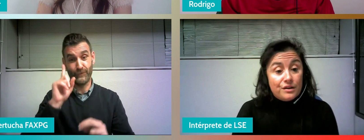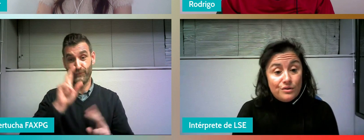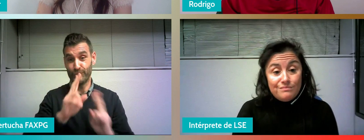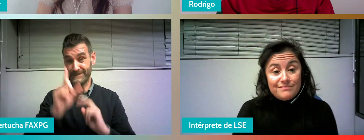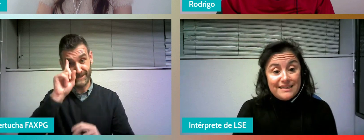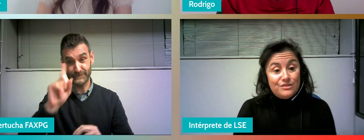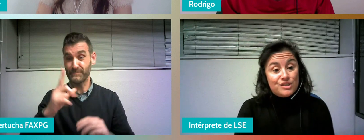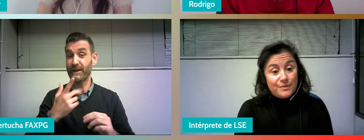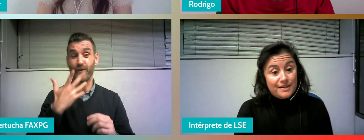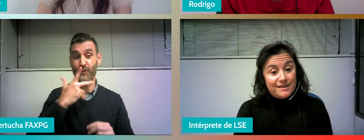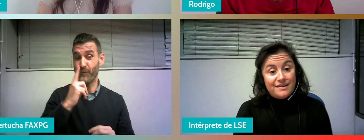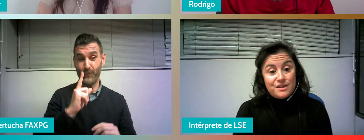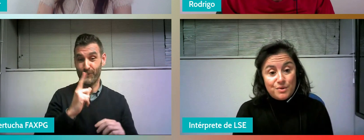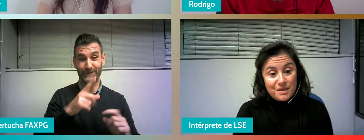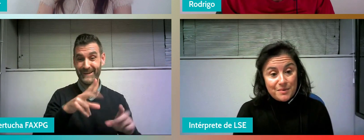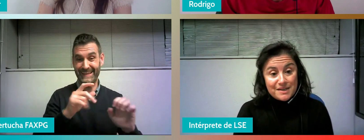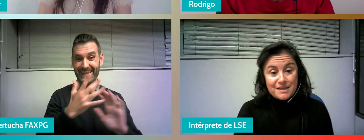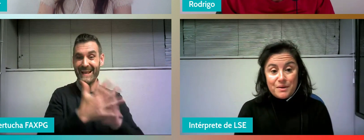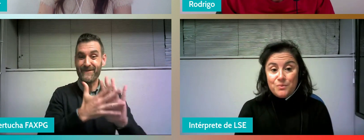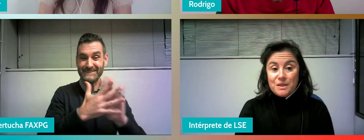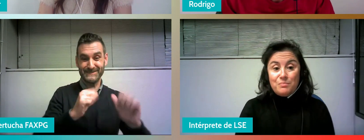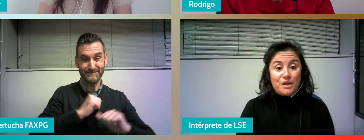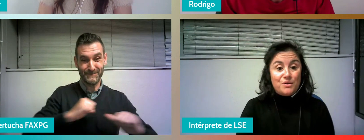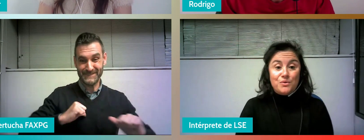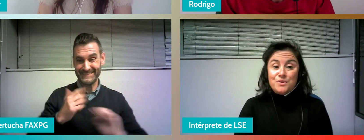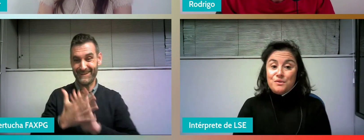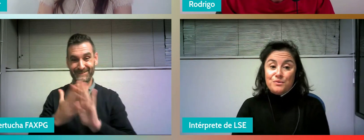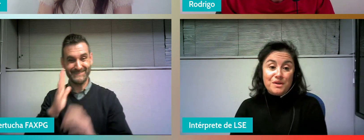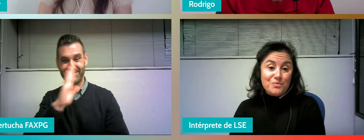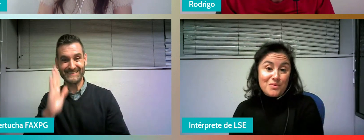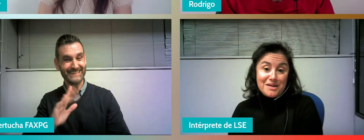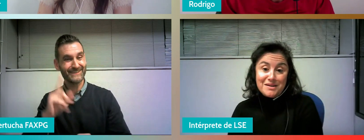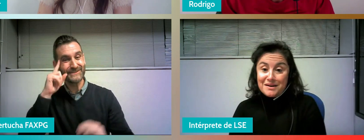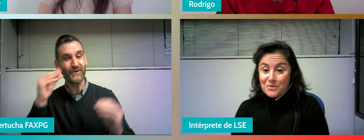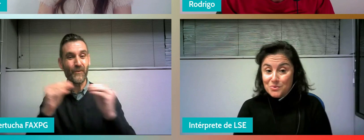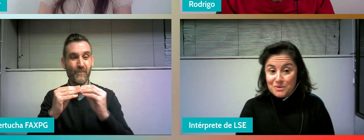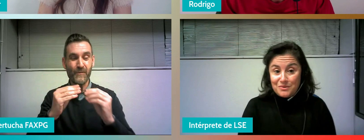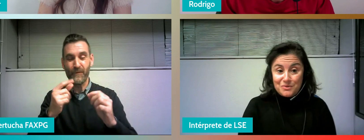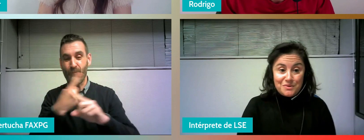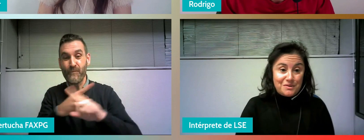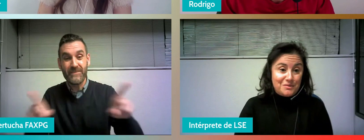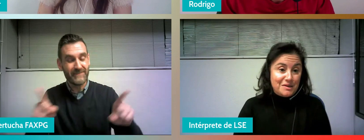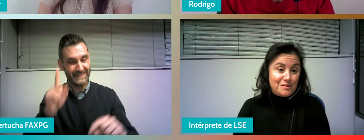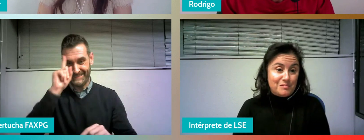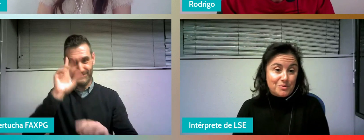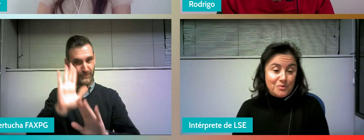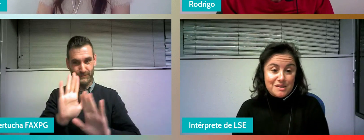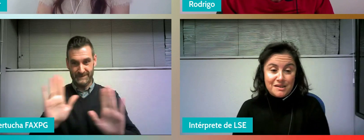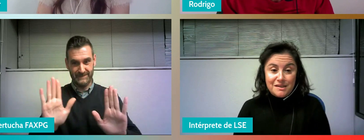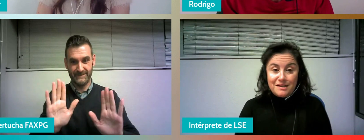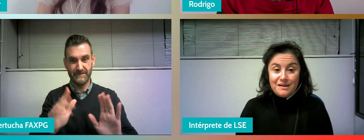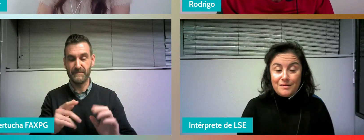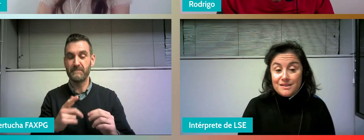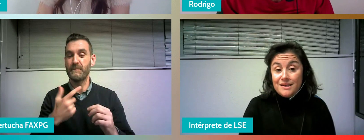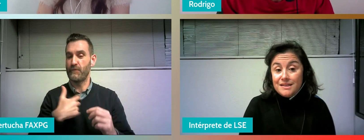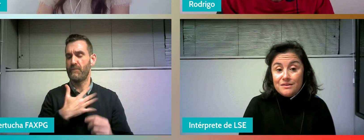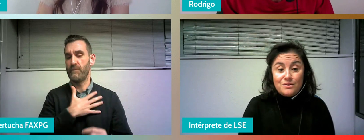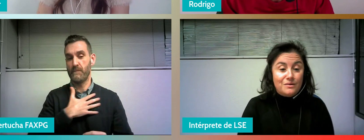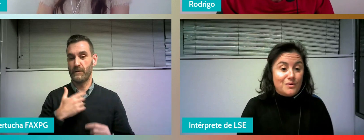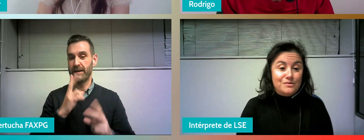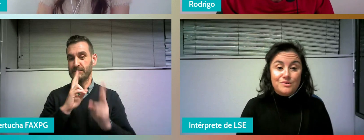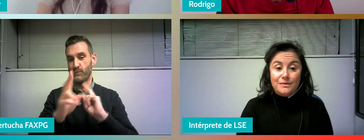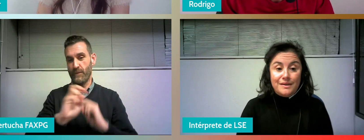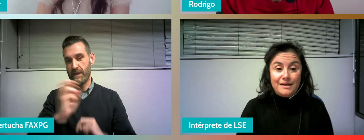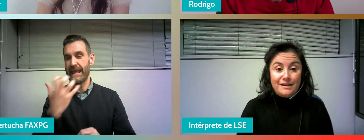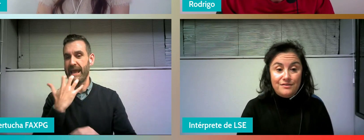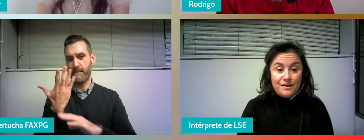O certo, non sabería responder ben esta pregunta porque non coñezo ninguna nin a outra, non coñezo a lingua portuguesa nin a brasileña, cada